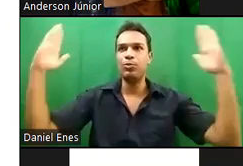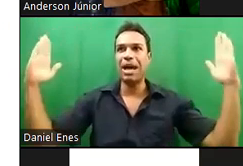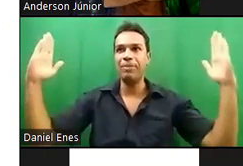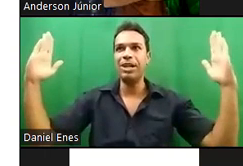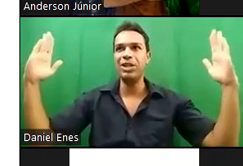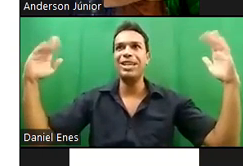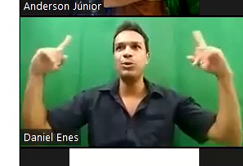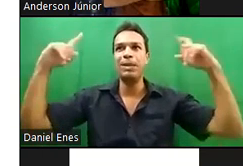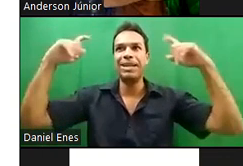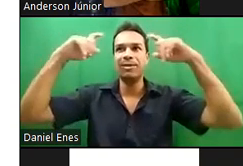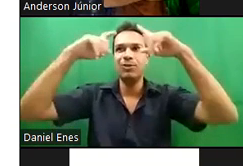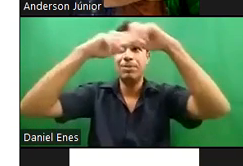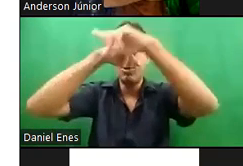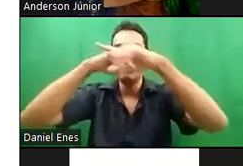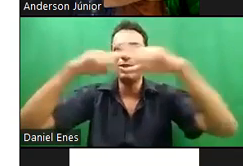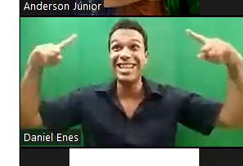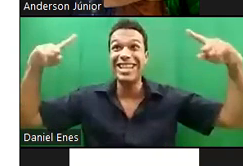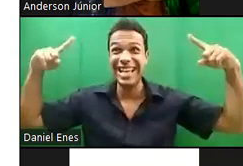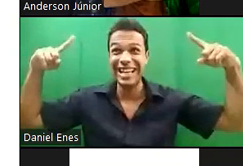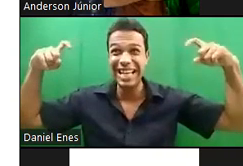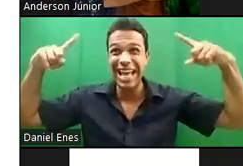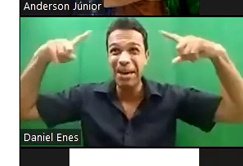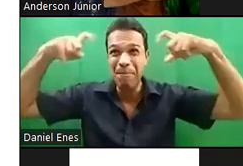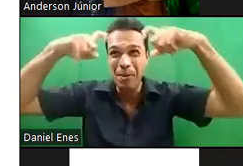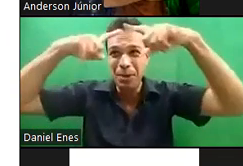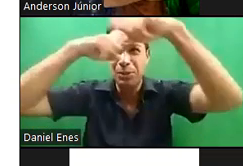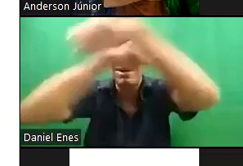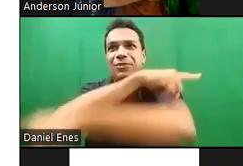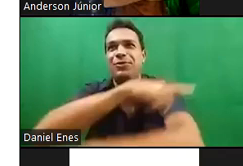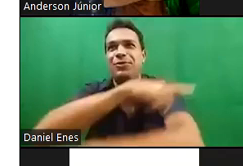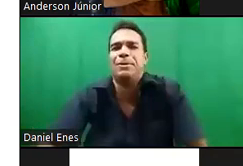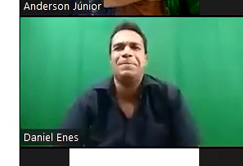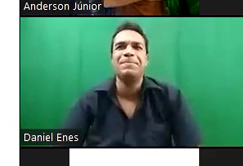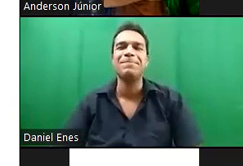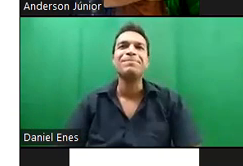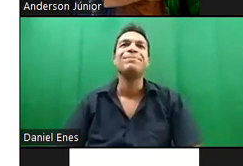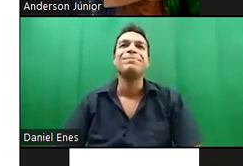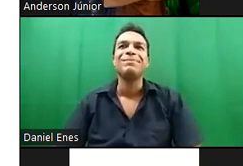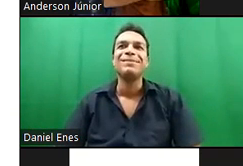Com o tamanho e a duplicação de mão? Ou seja, esse aqui é muito mais difícil.